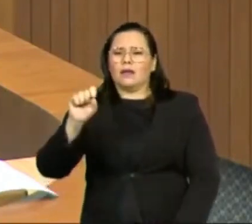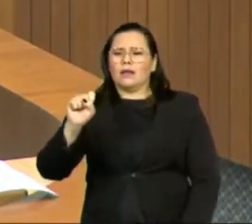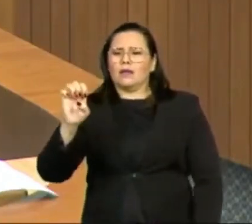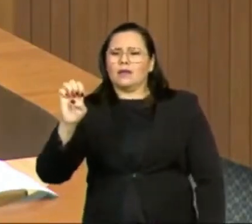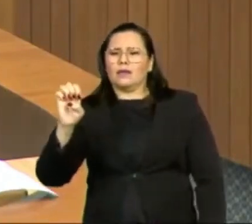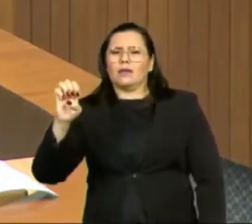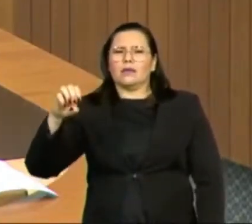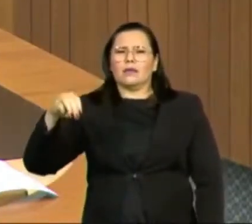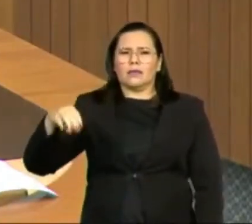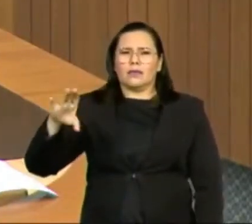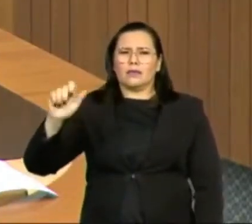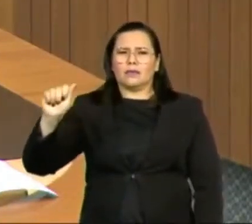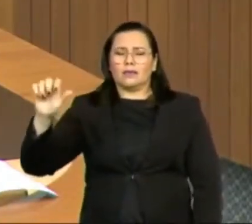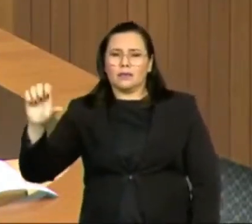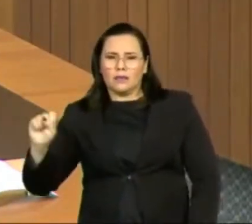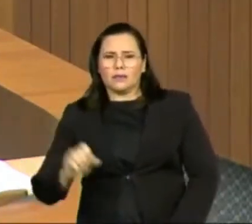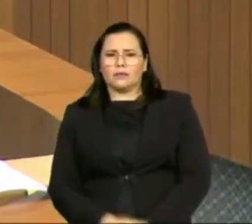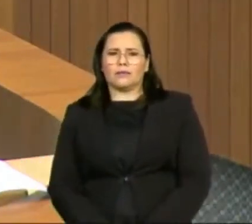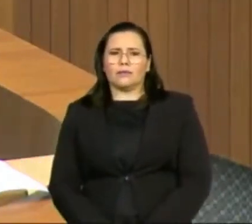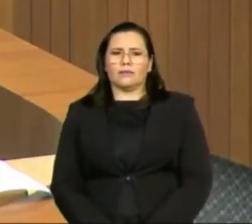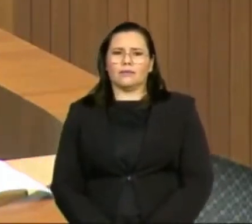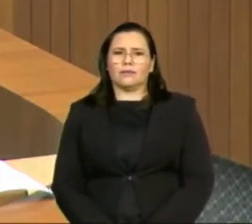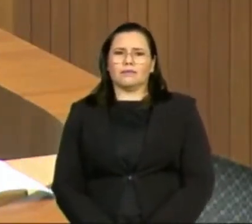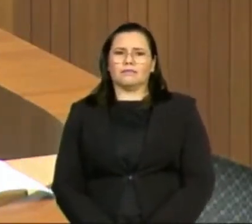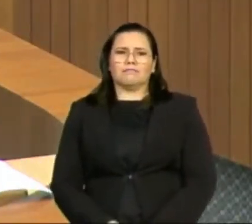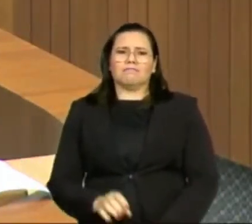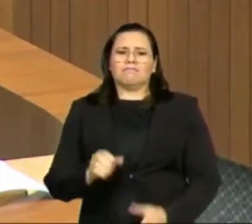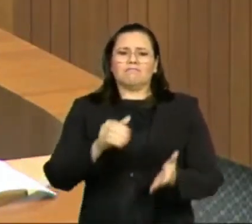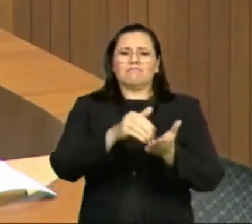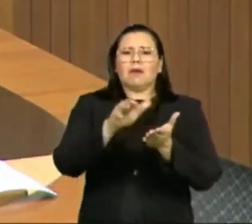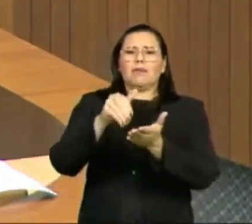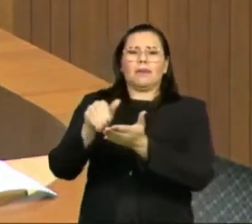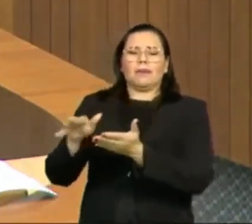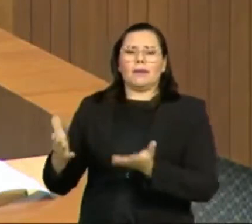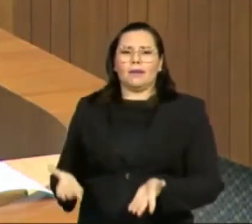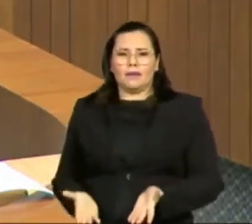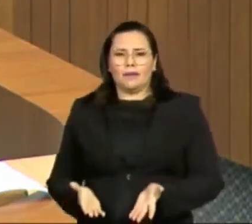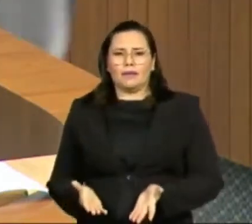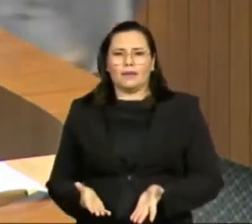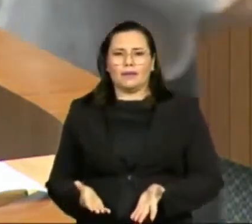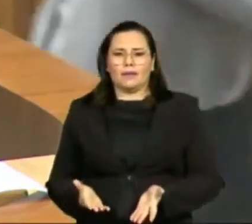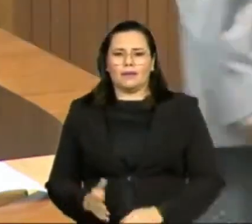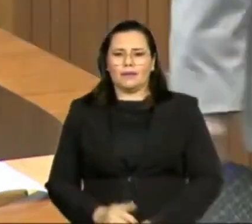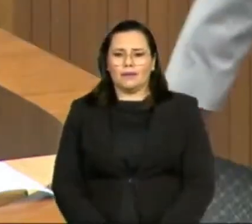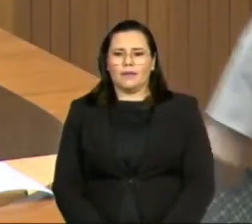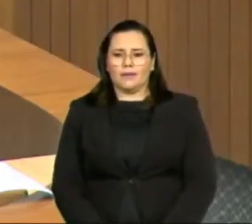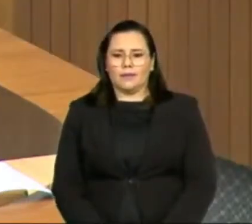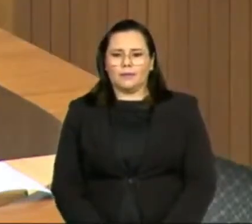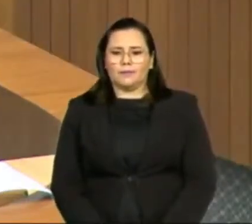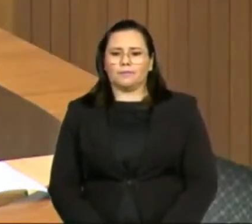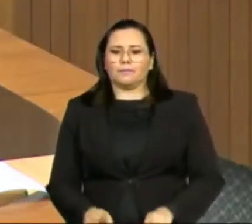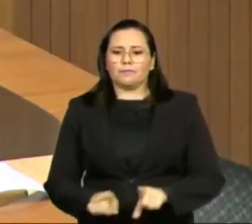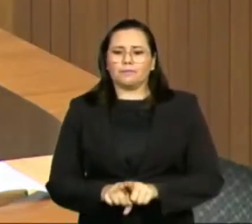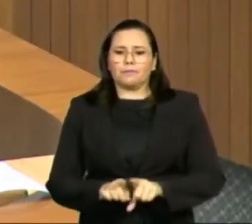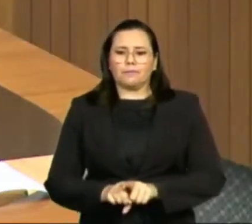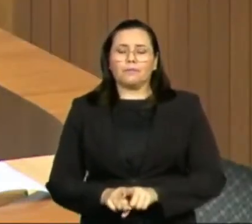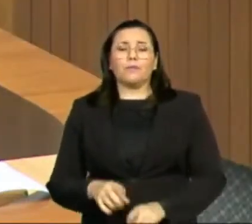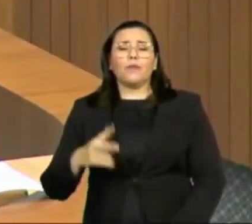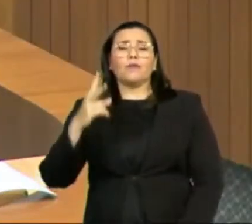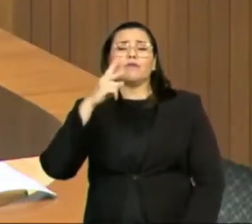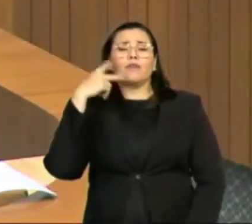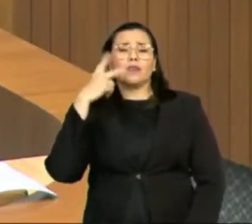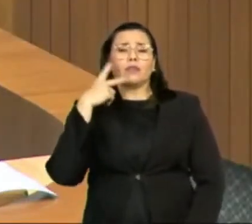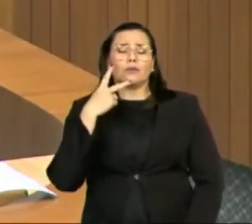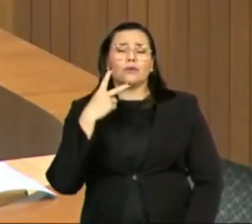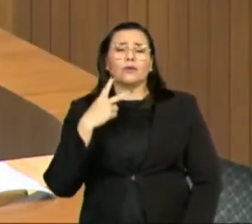Hoje a Câmara está prevista de fazer uma análise do processo do vereador Domingos Paes. Domingos Paes, que eu